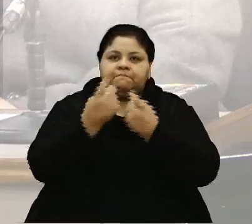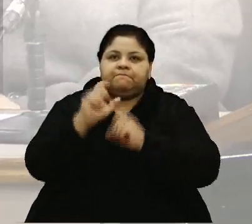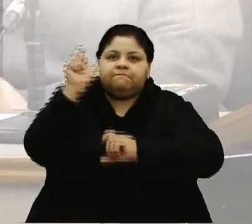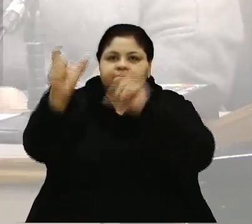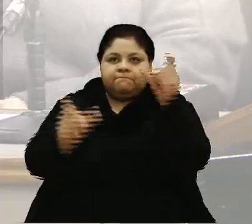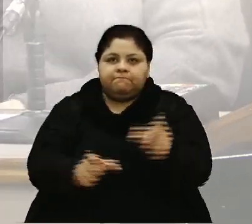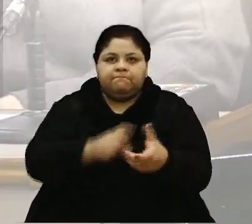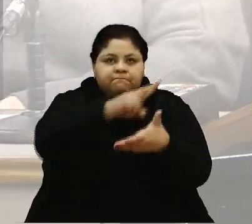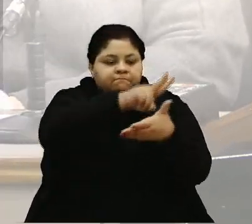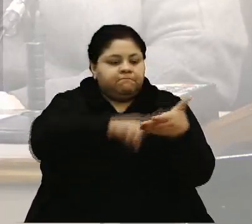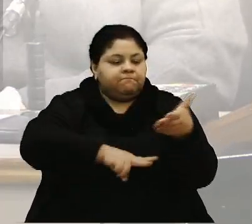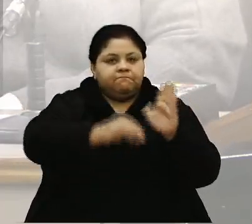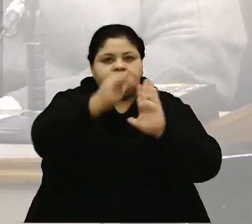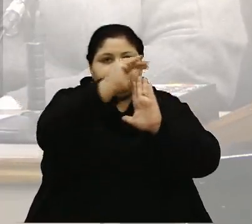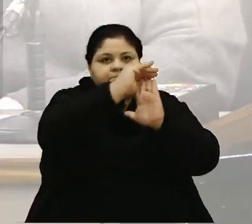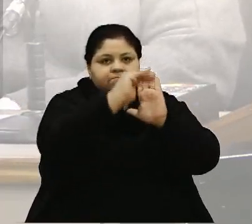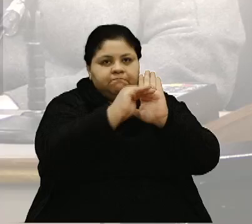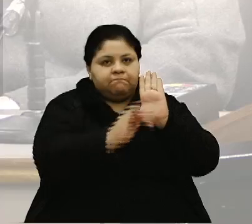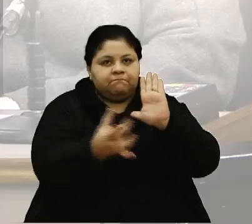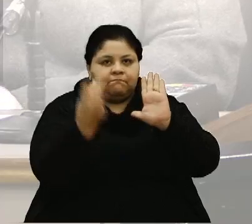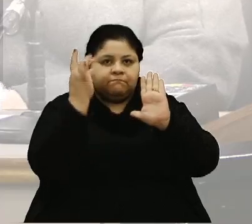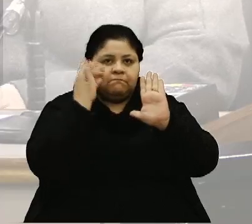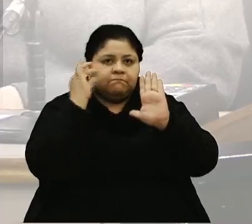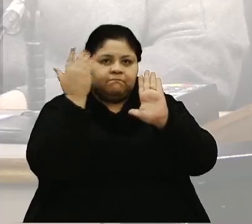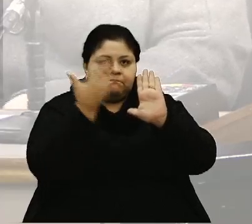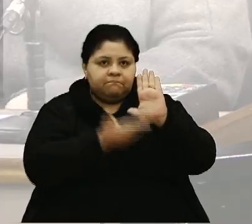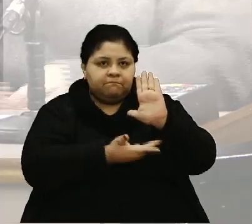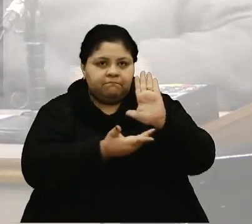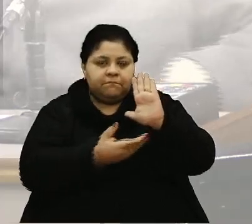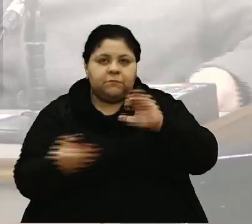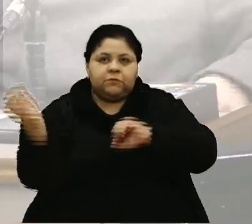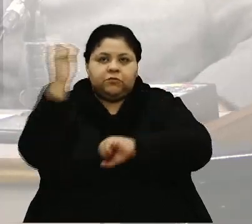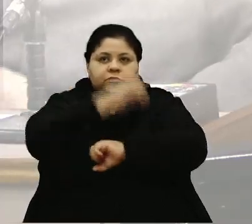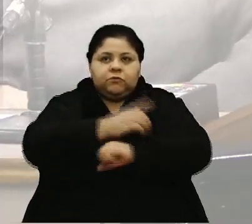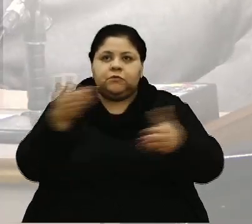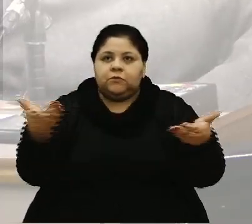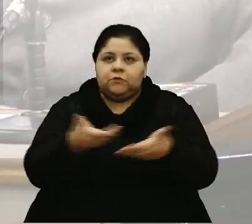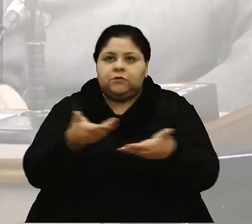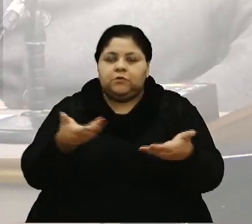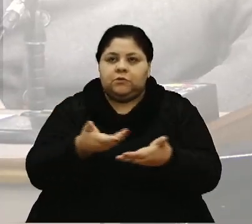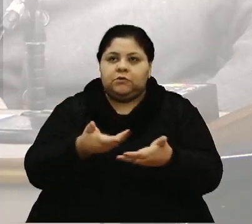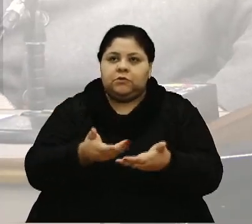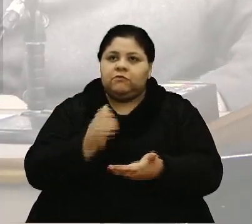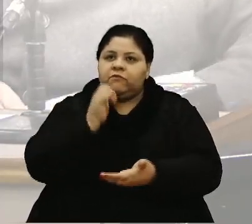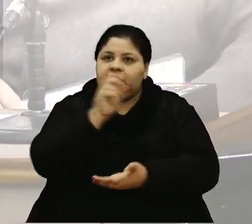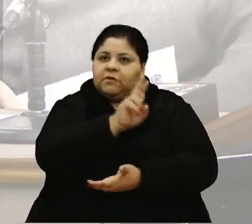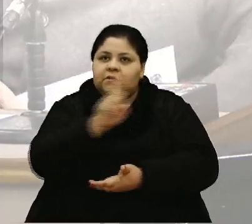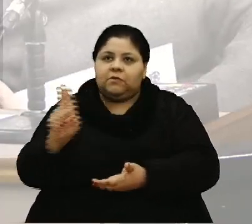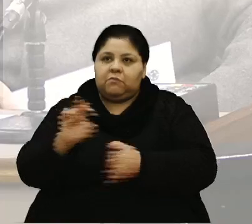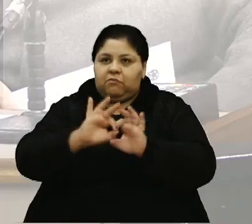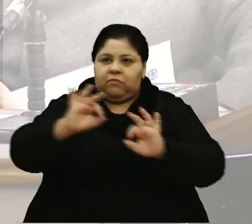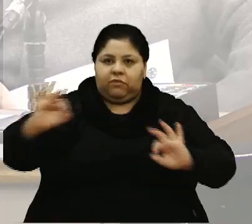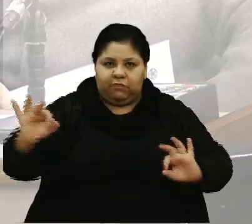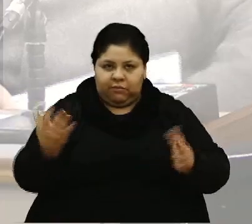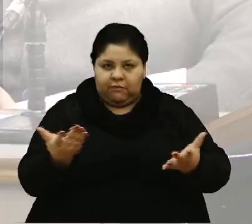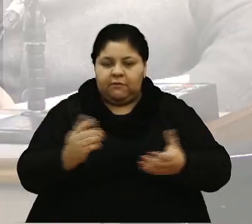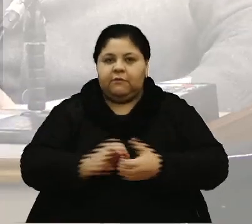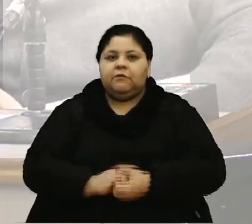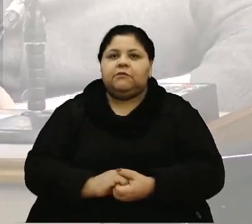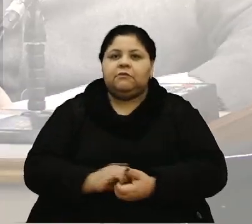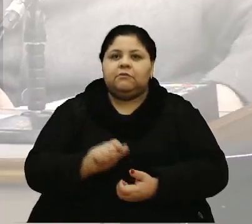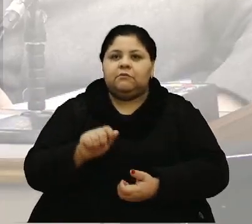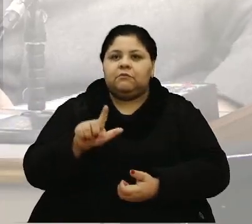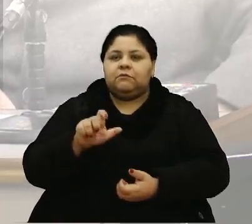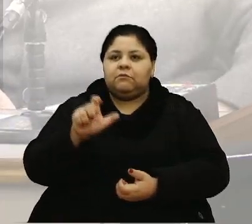eu vou ler aqui da lista presentes que estão aqui no dia de hoje. Não vou falar o nome completo, porque senão vou me estender muito, mas é o